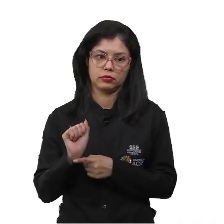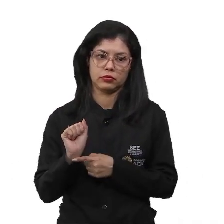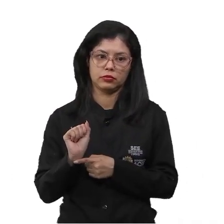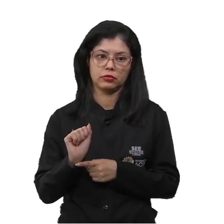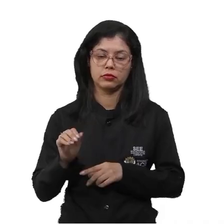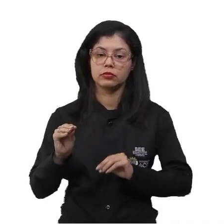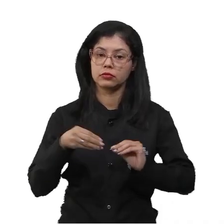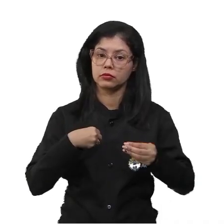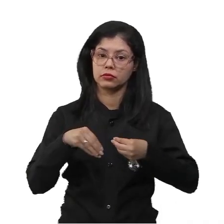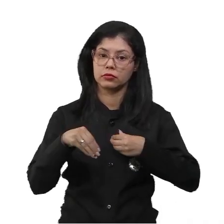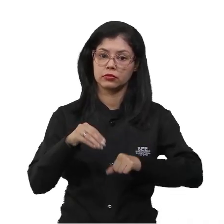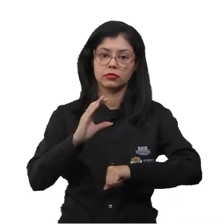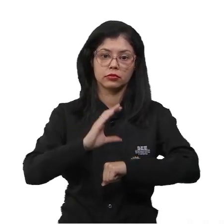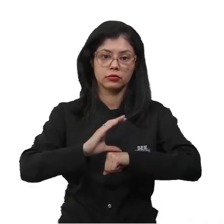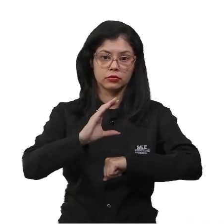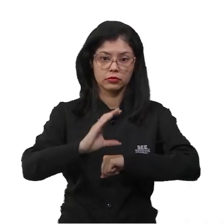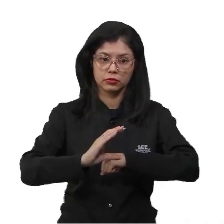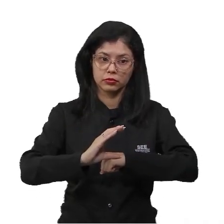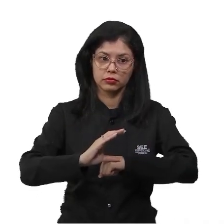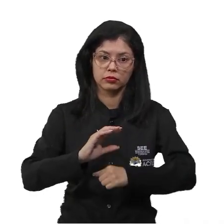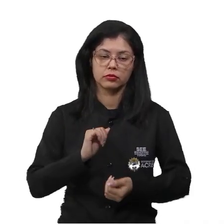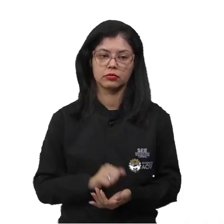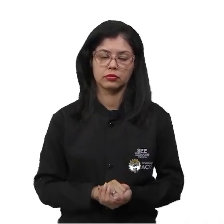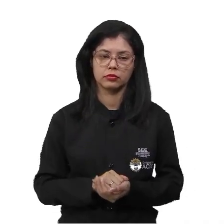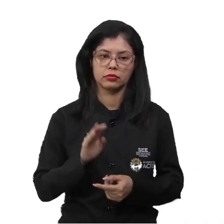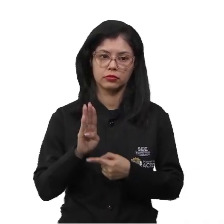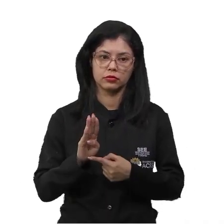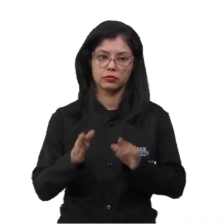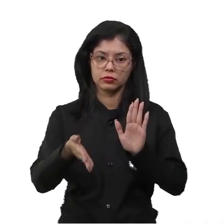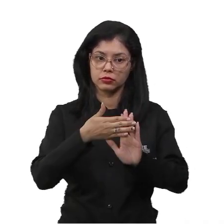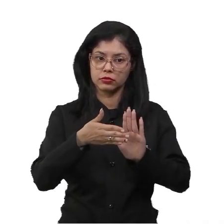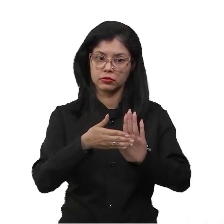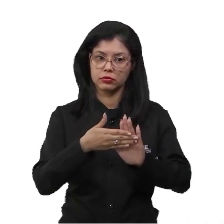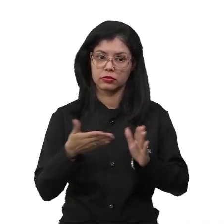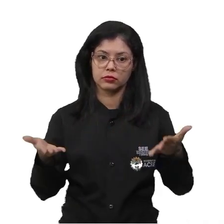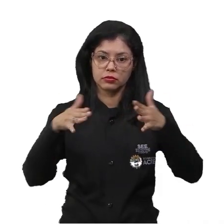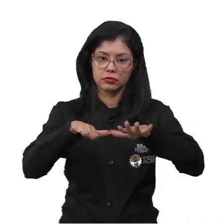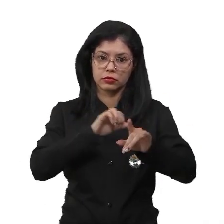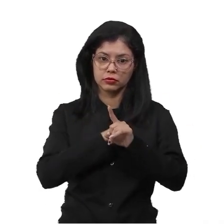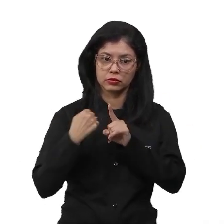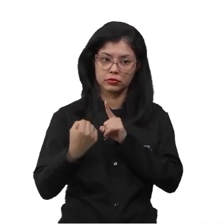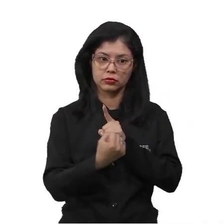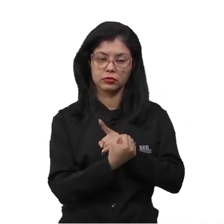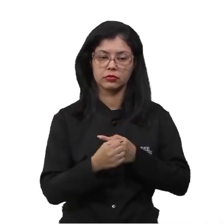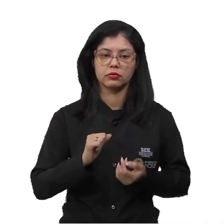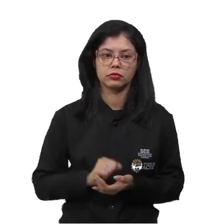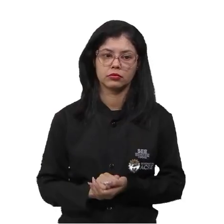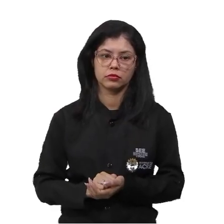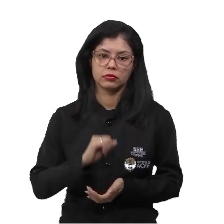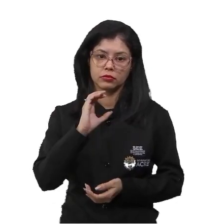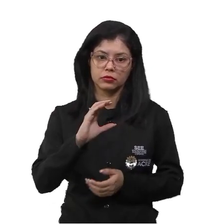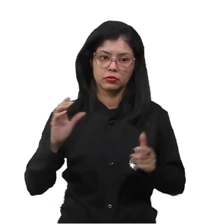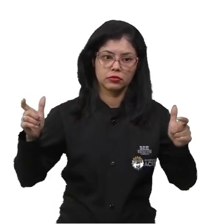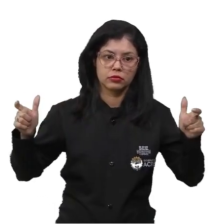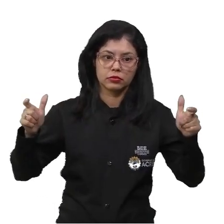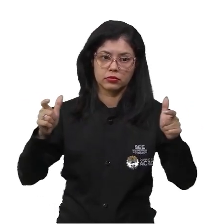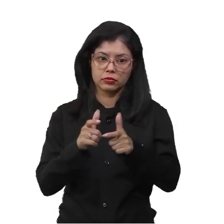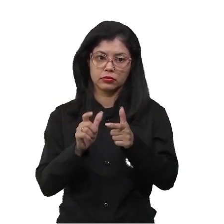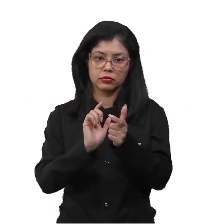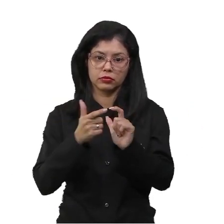A, flexibilização do Código Civil, B, promoção da inclusão social,